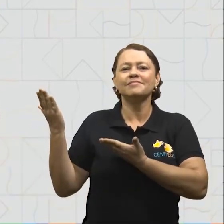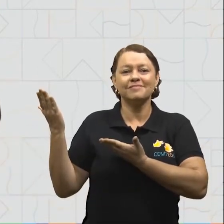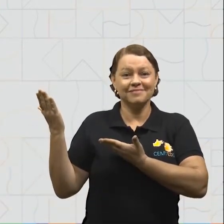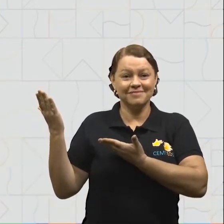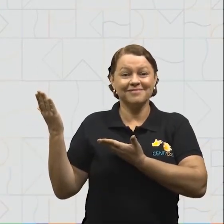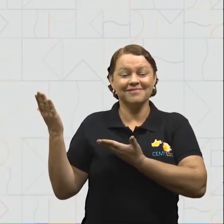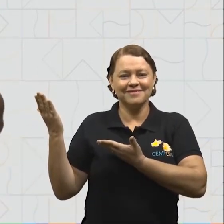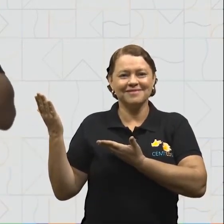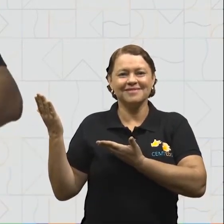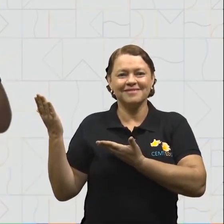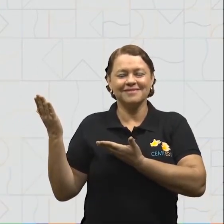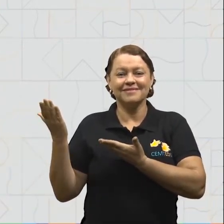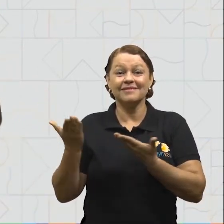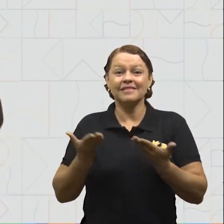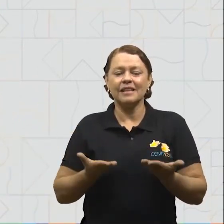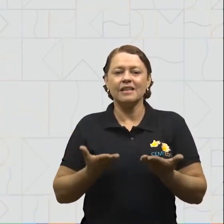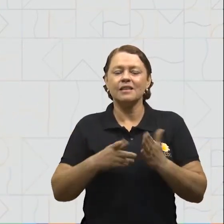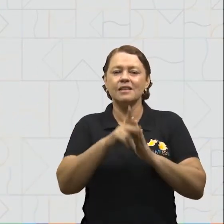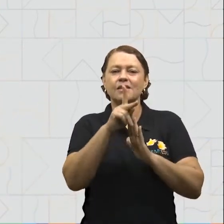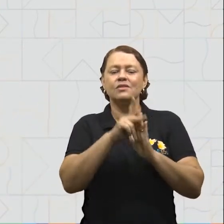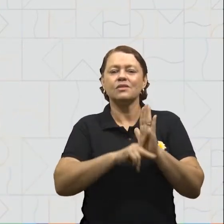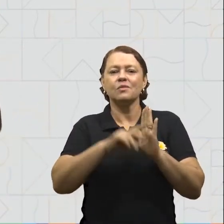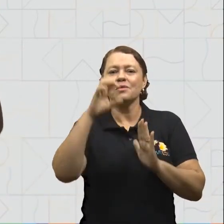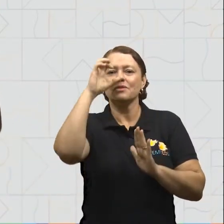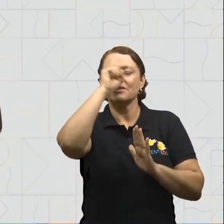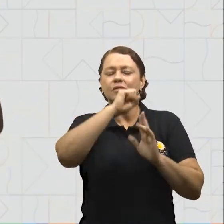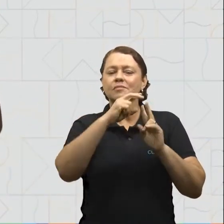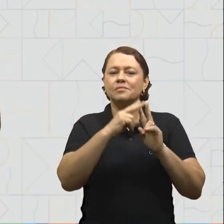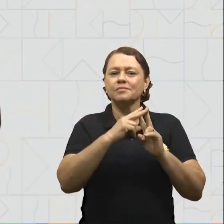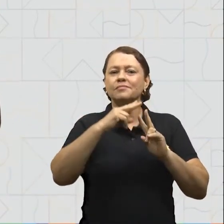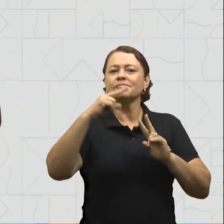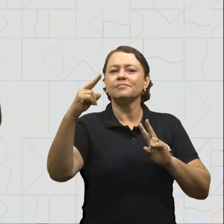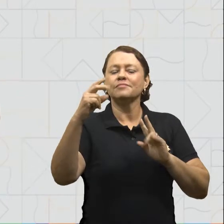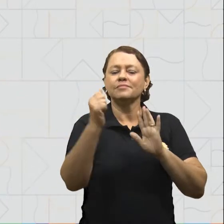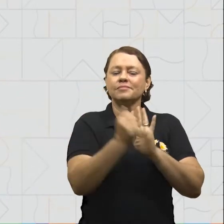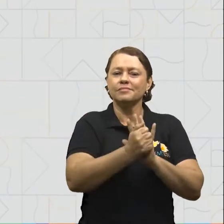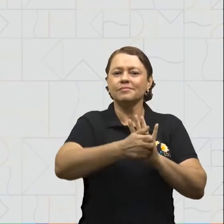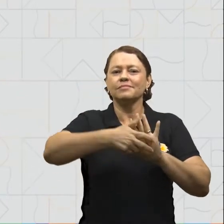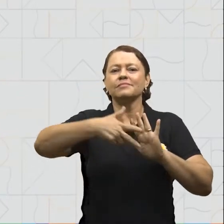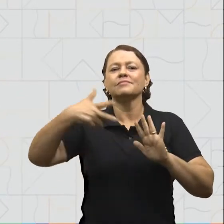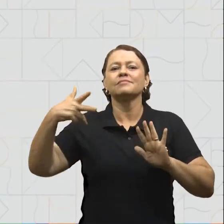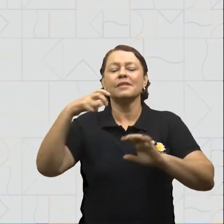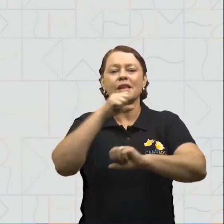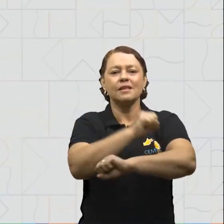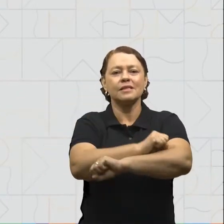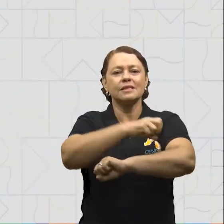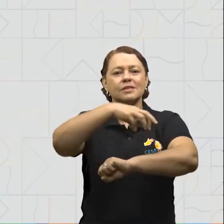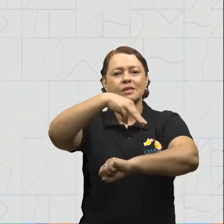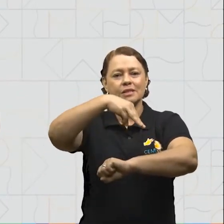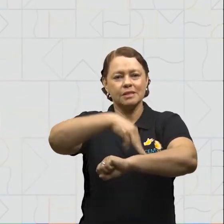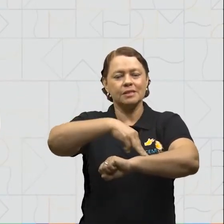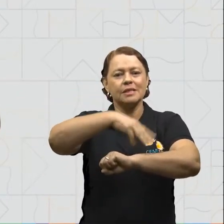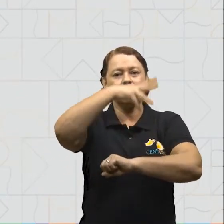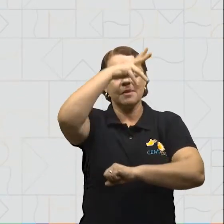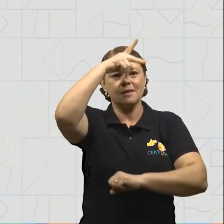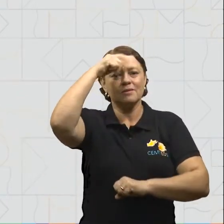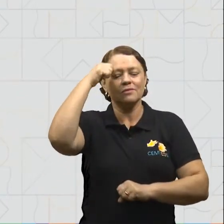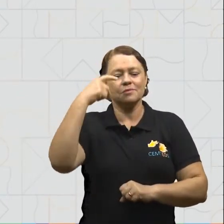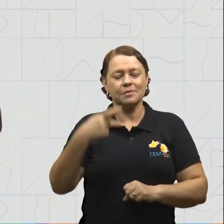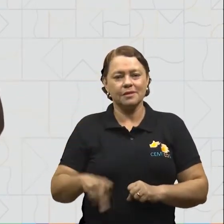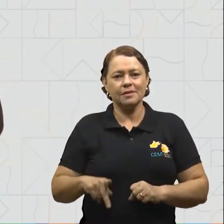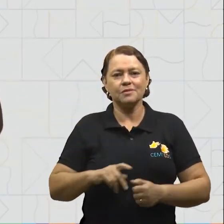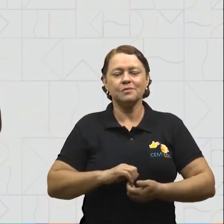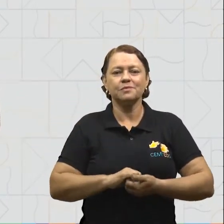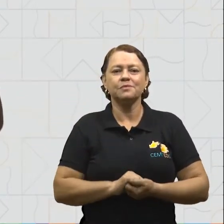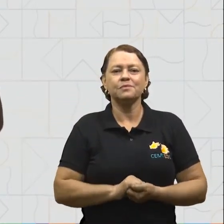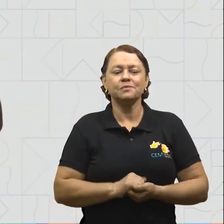é esse e esse é o Projeto a primeira além da escola do centro de Mídias e tecnologias educacionais da Semed